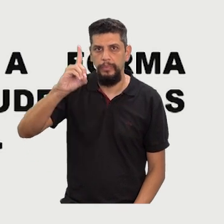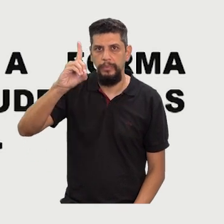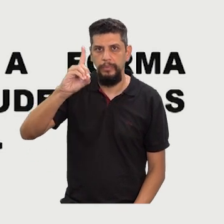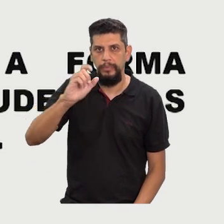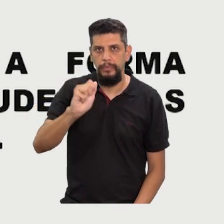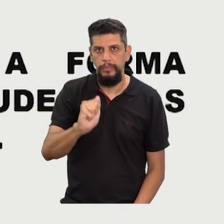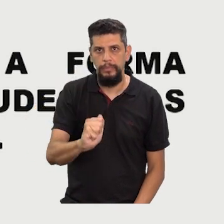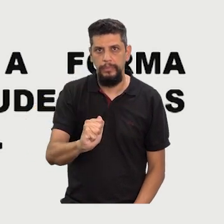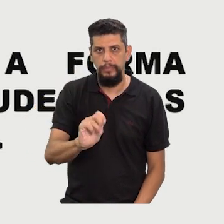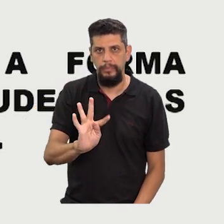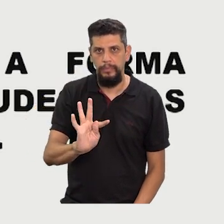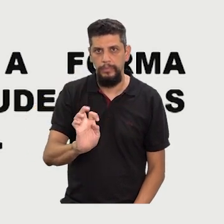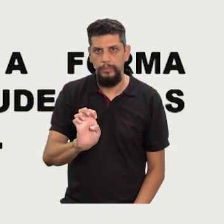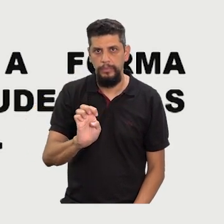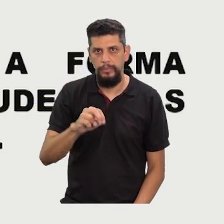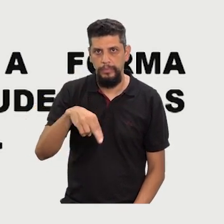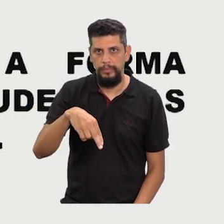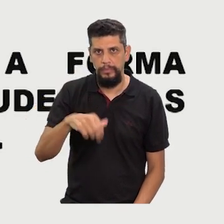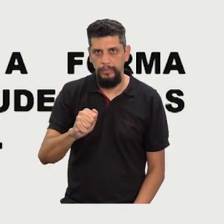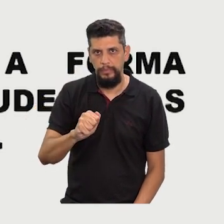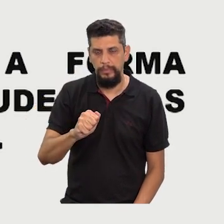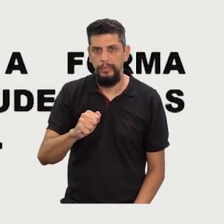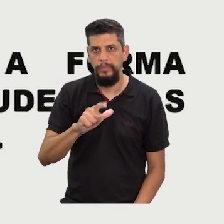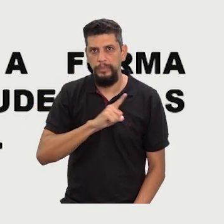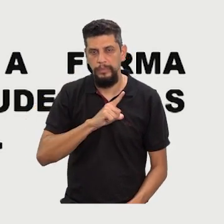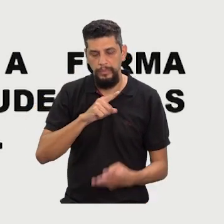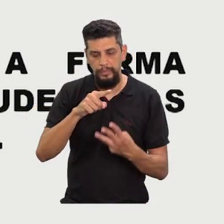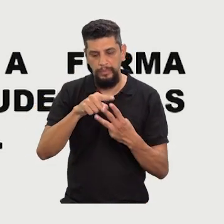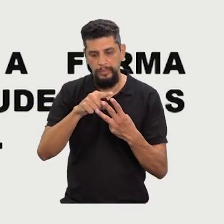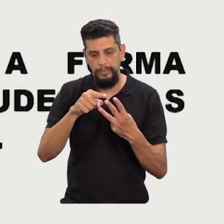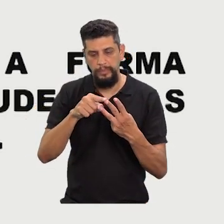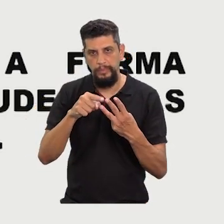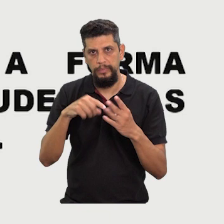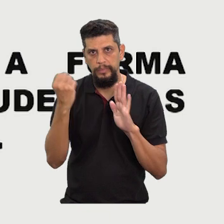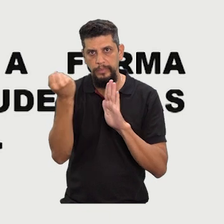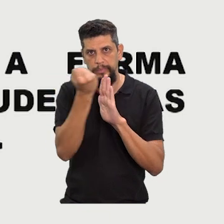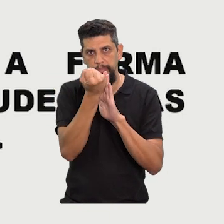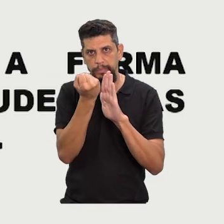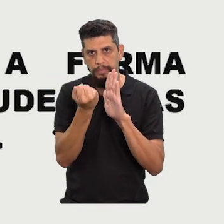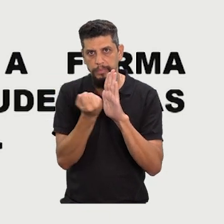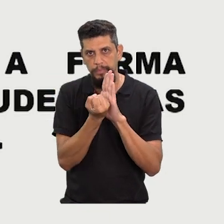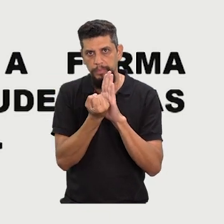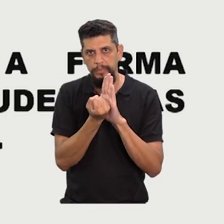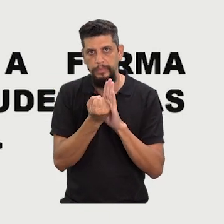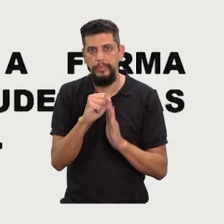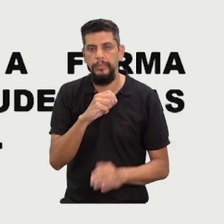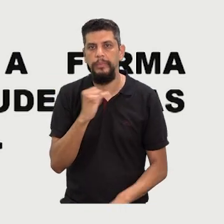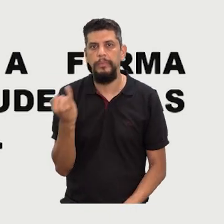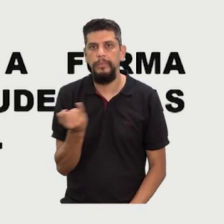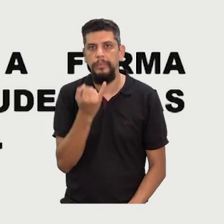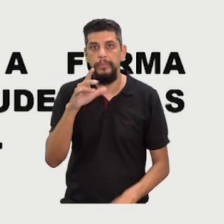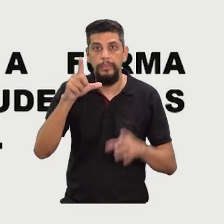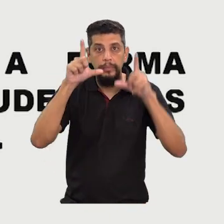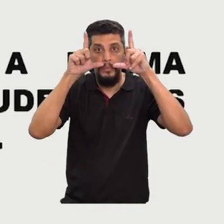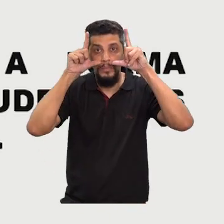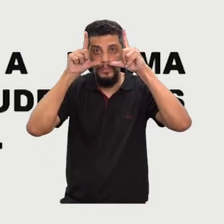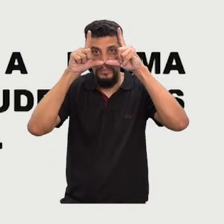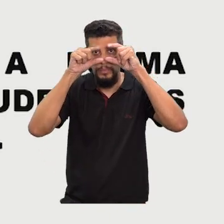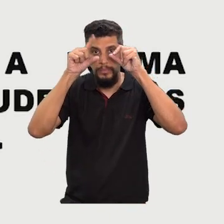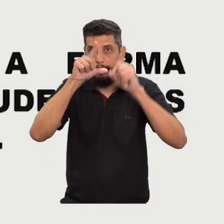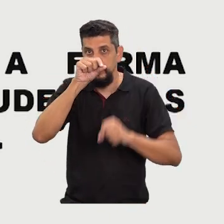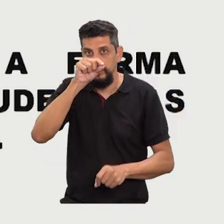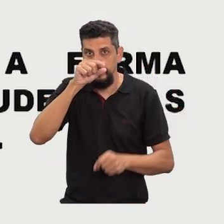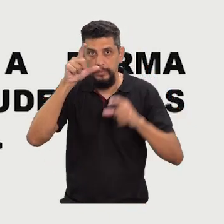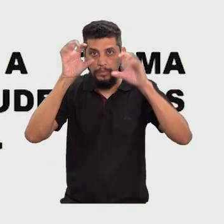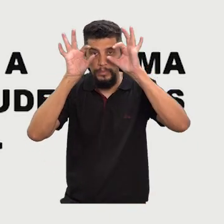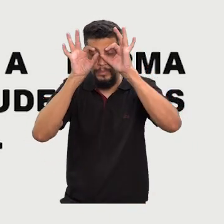Atena, porque na nossa história ela também vai aparecer. E ela tem três símbolos importantes: a oliveira, a coruja e a